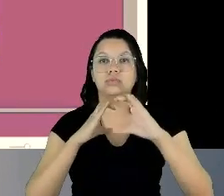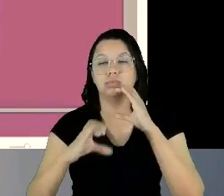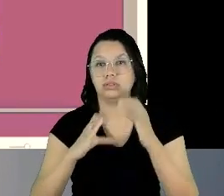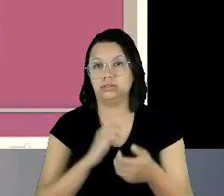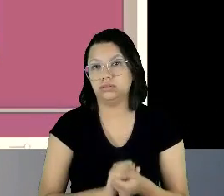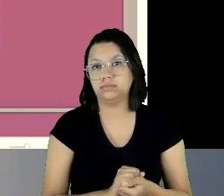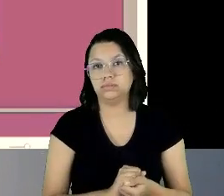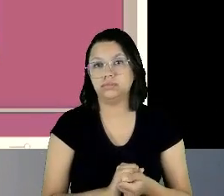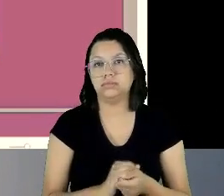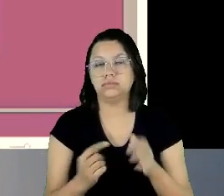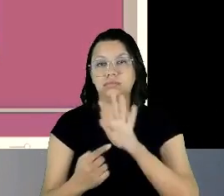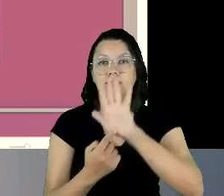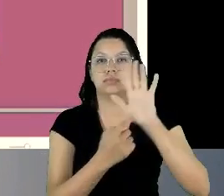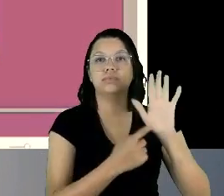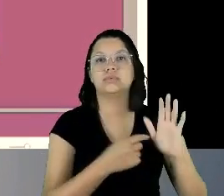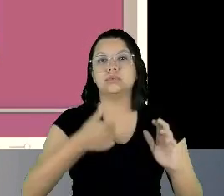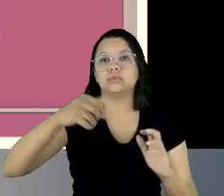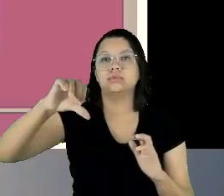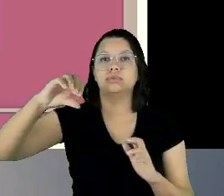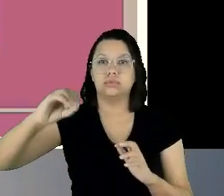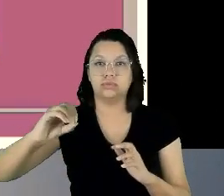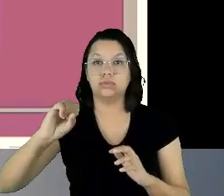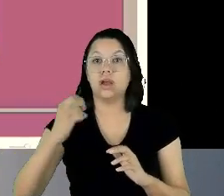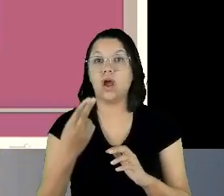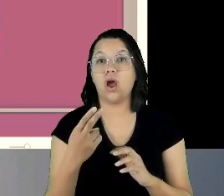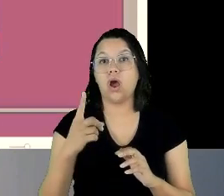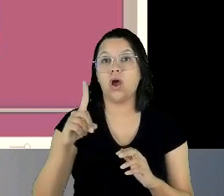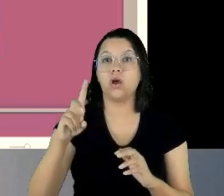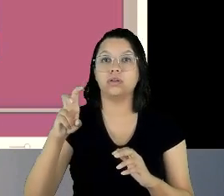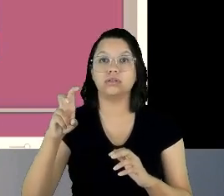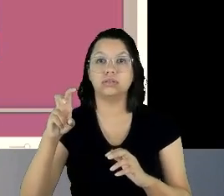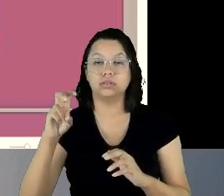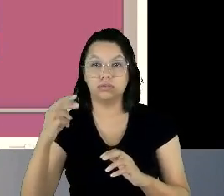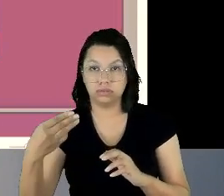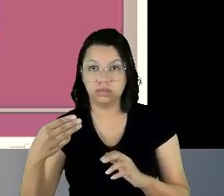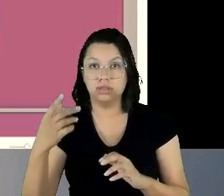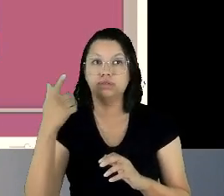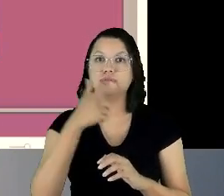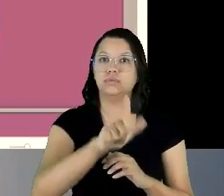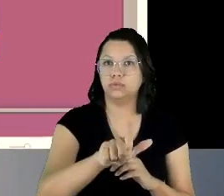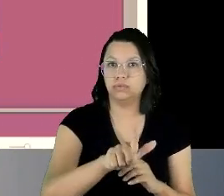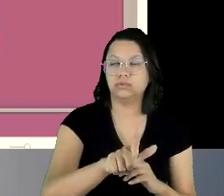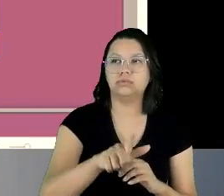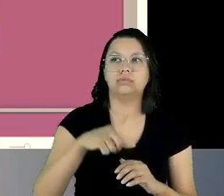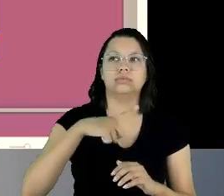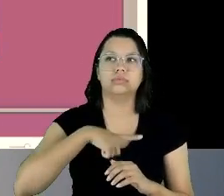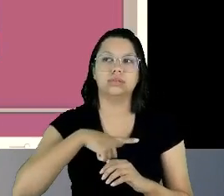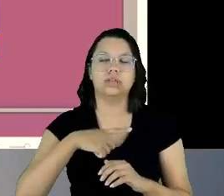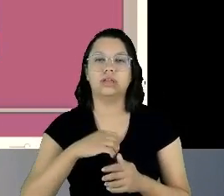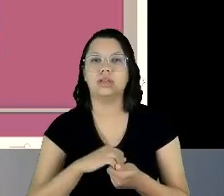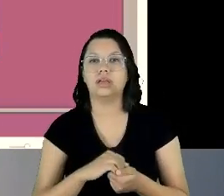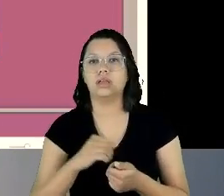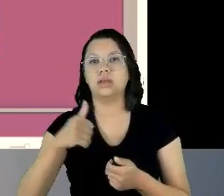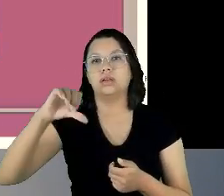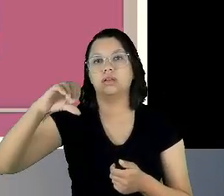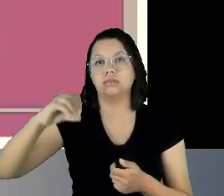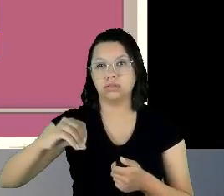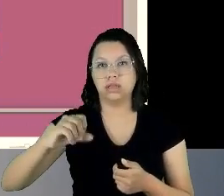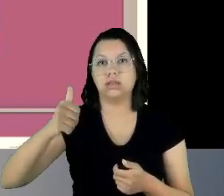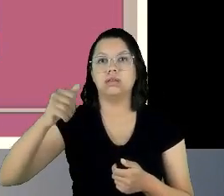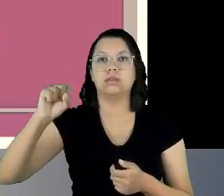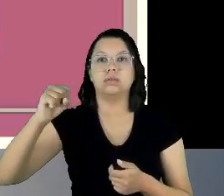comunicação, aparece 190 ou 153, no outro a gente tem